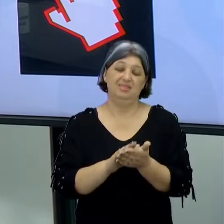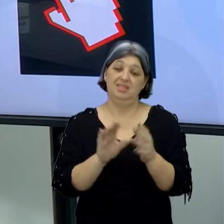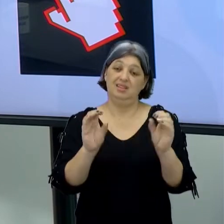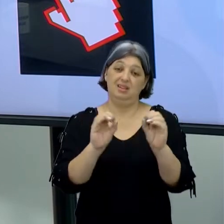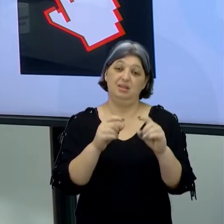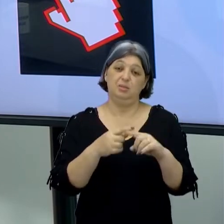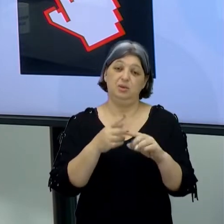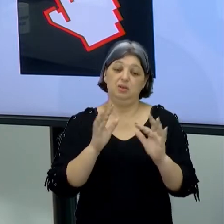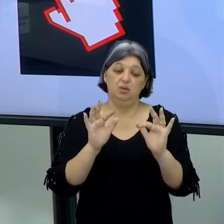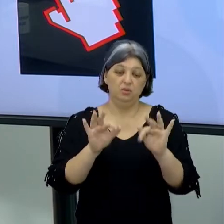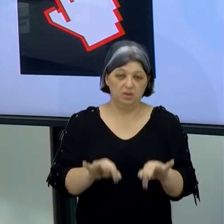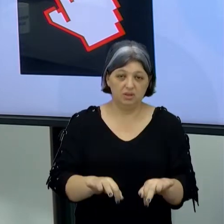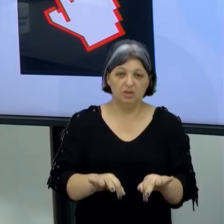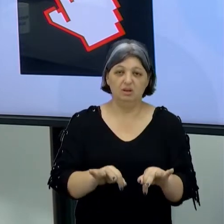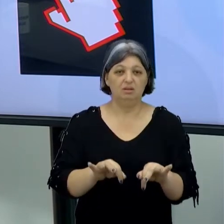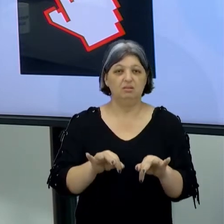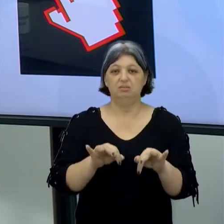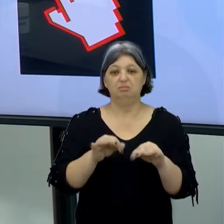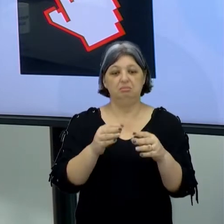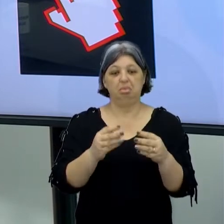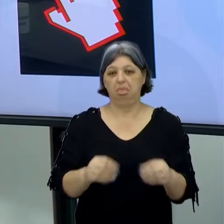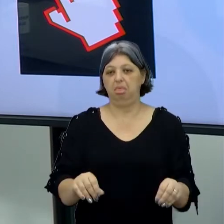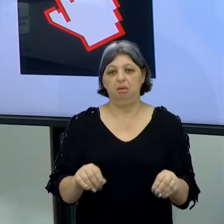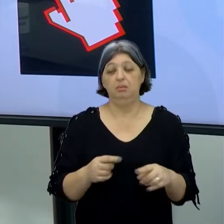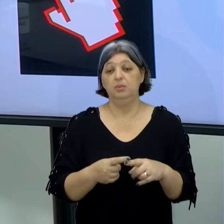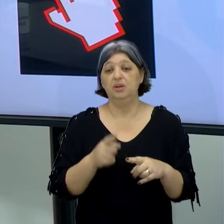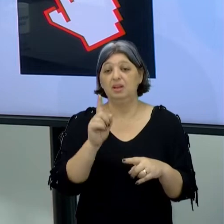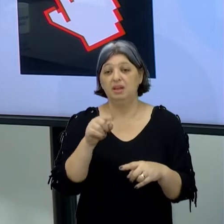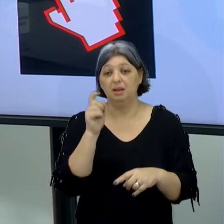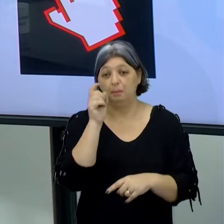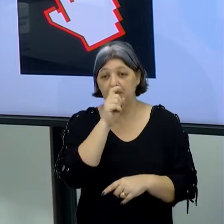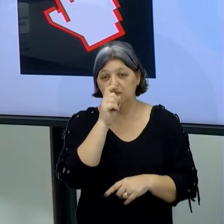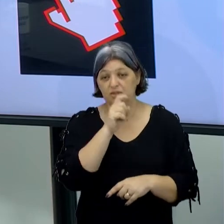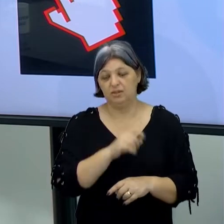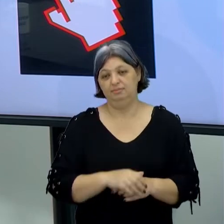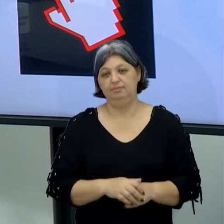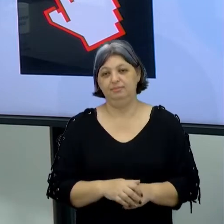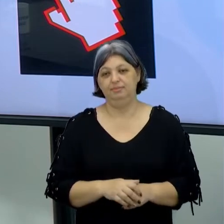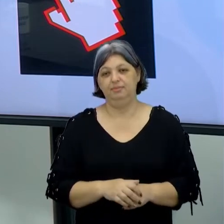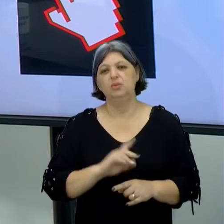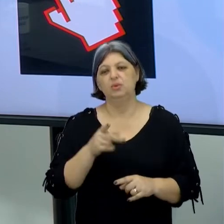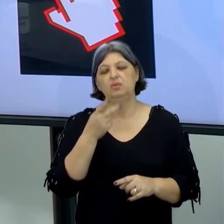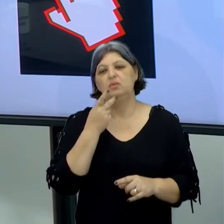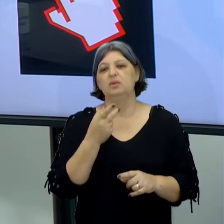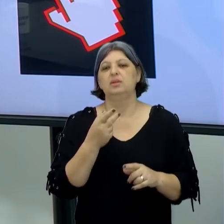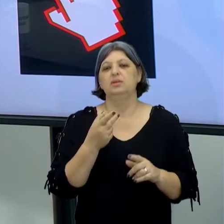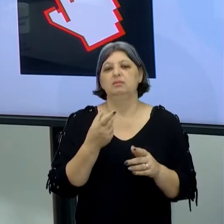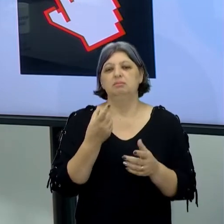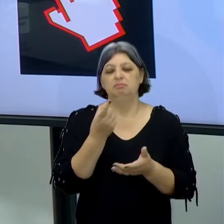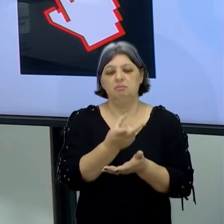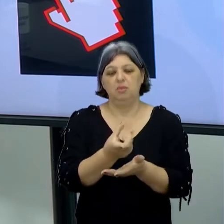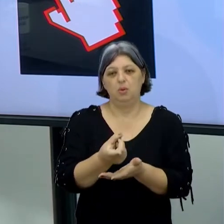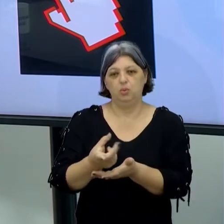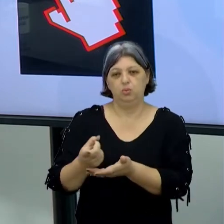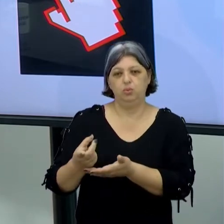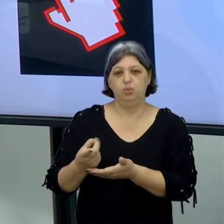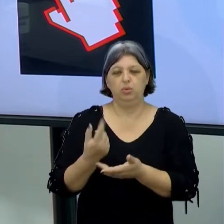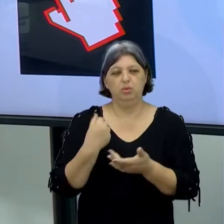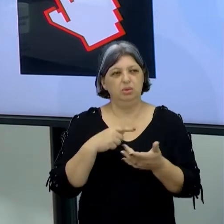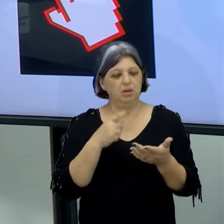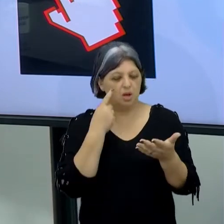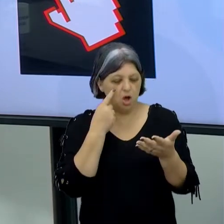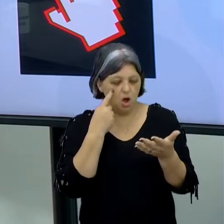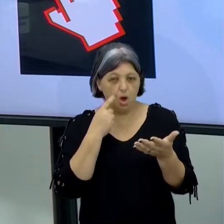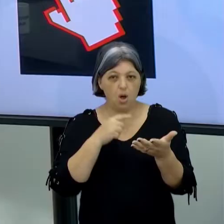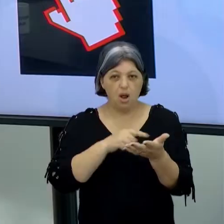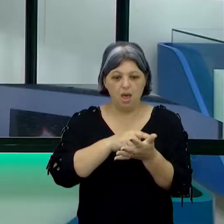vai desmontar tudo aquilo, porque é mentira. Só que quando ele vai vender o espaço no site, ele fala, olha quantas pessoas